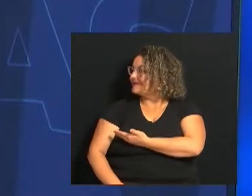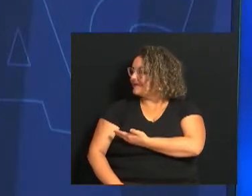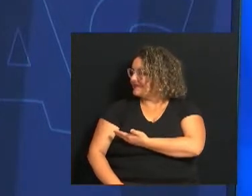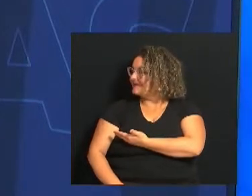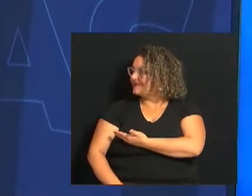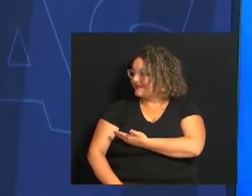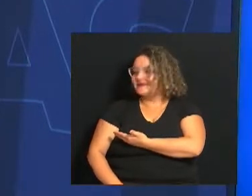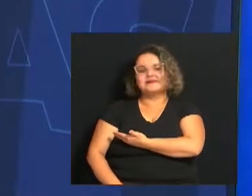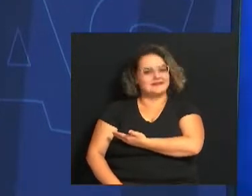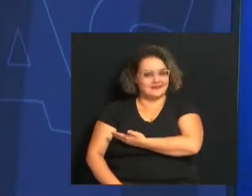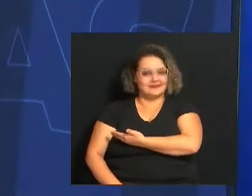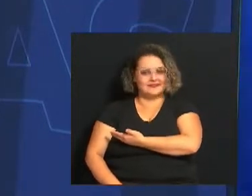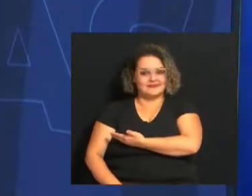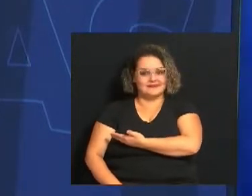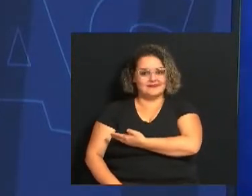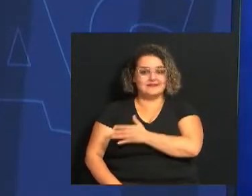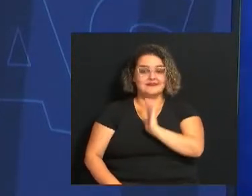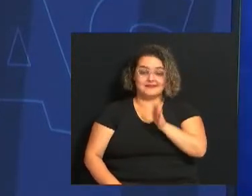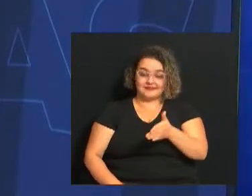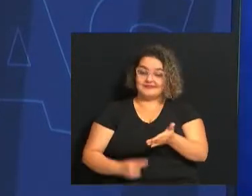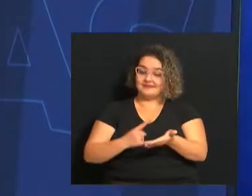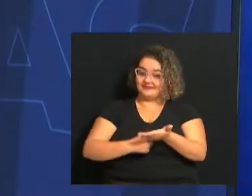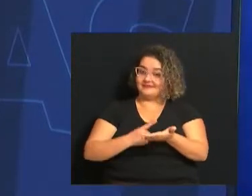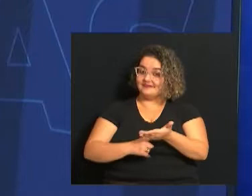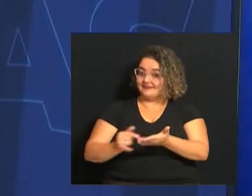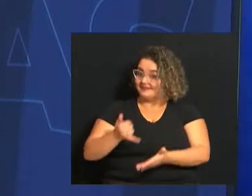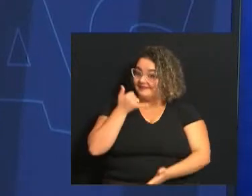978293776. Já anota aí na agenda do seu celular, hein?